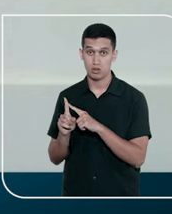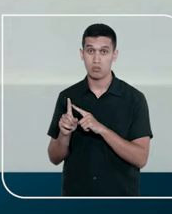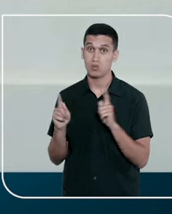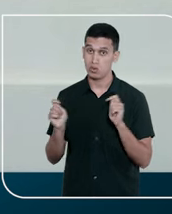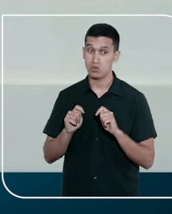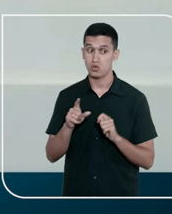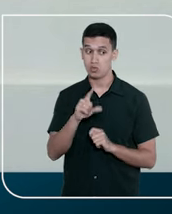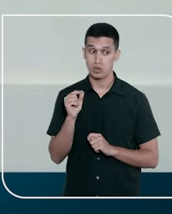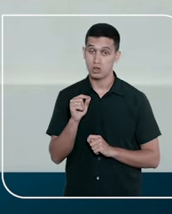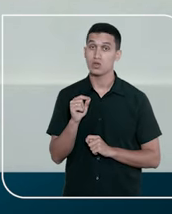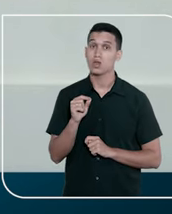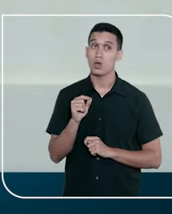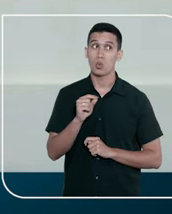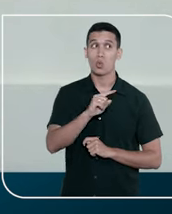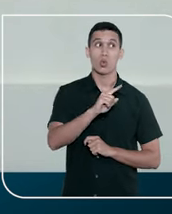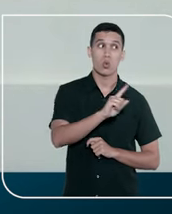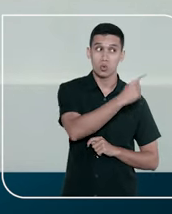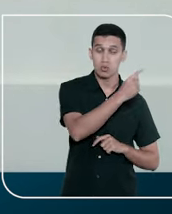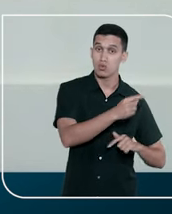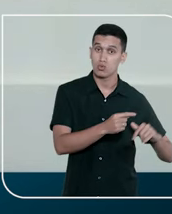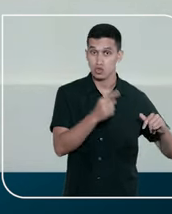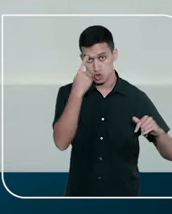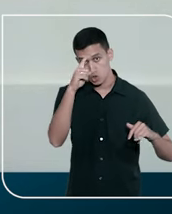remarcar a sua passagem ou